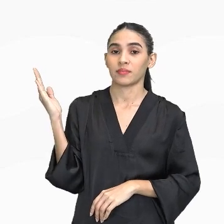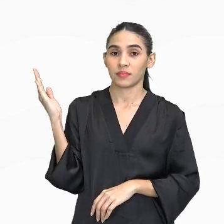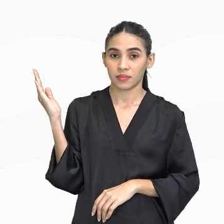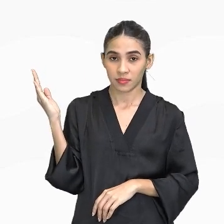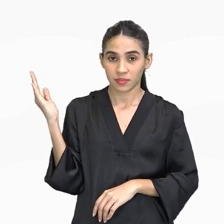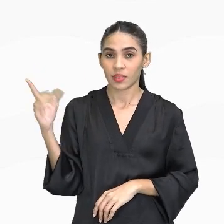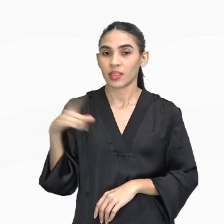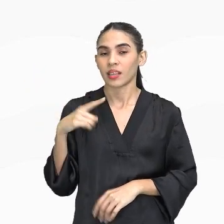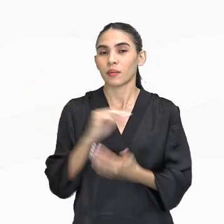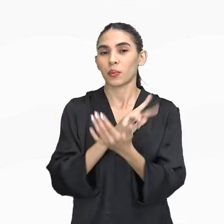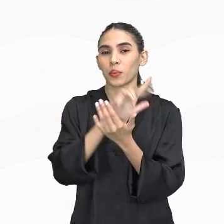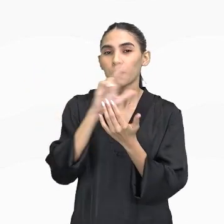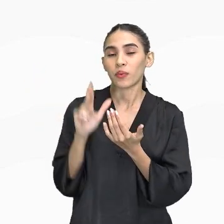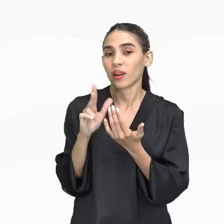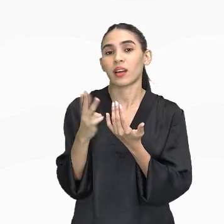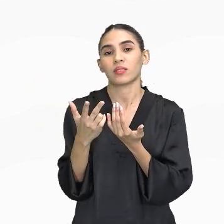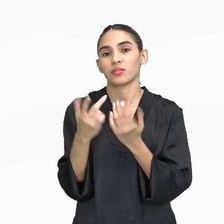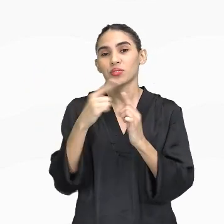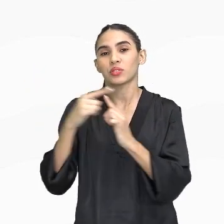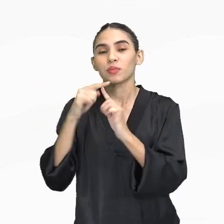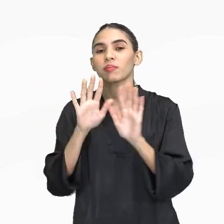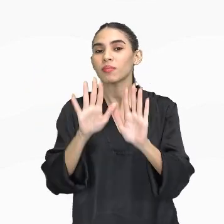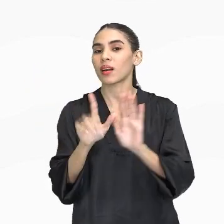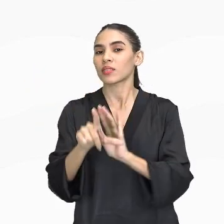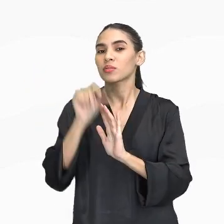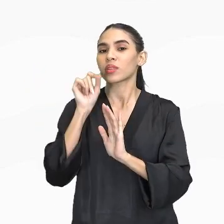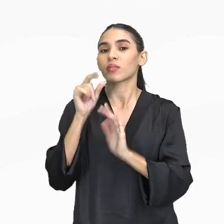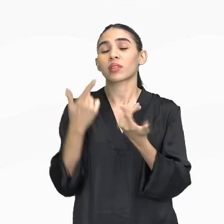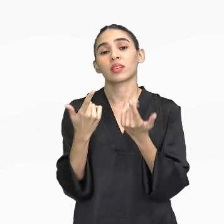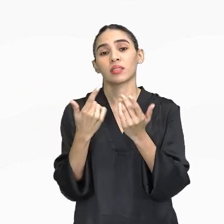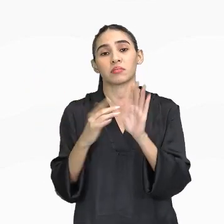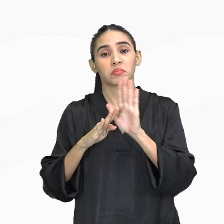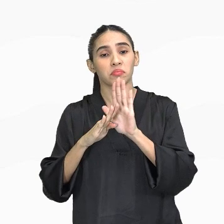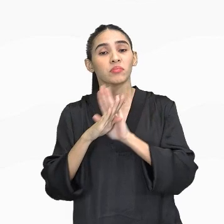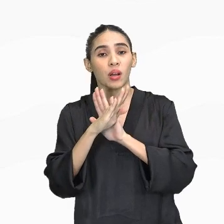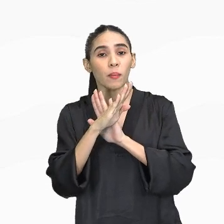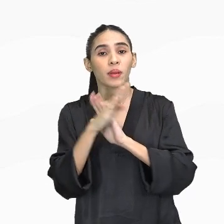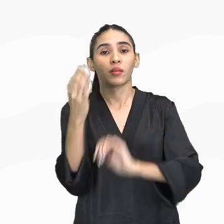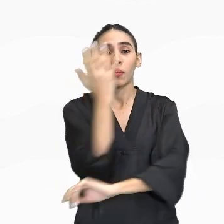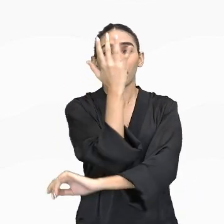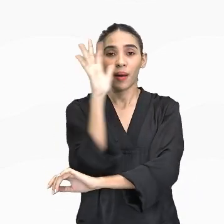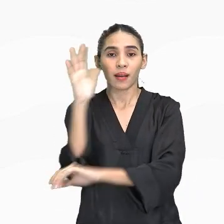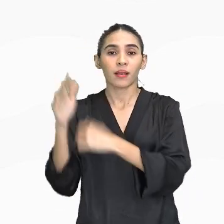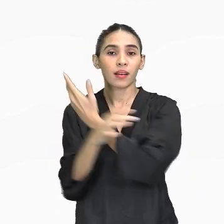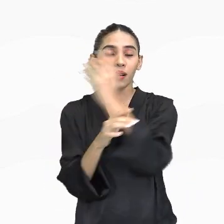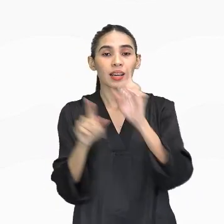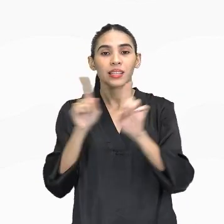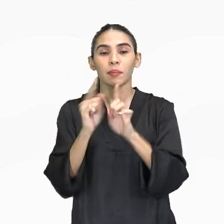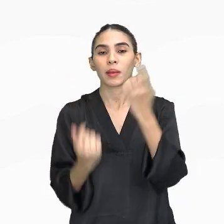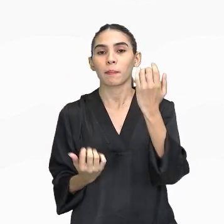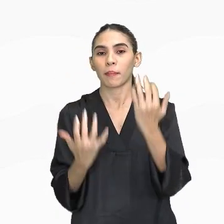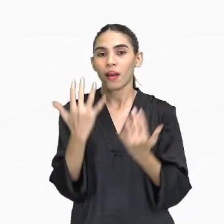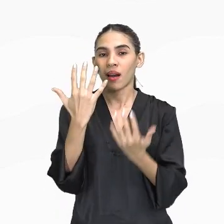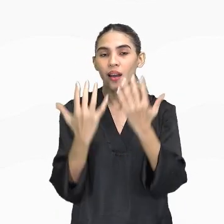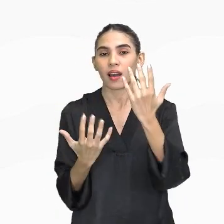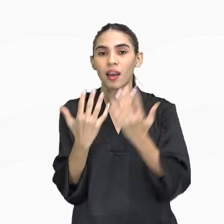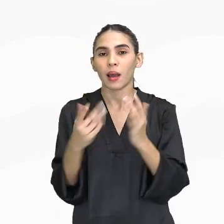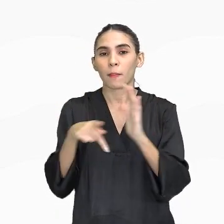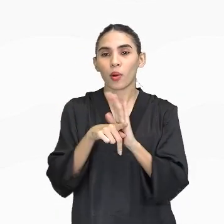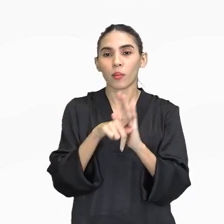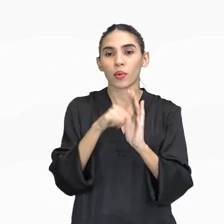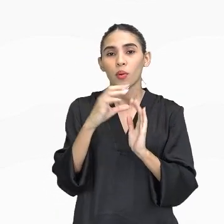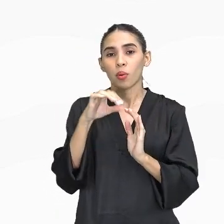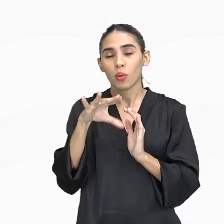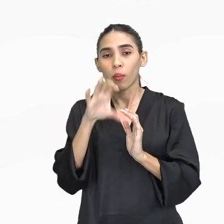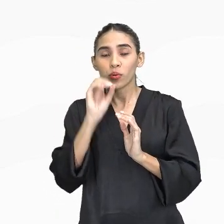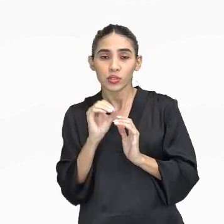podem ter inúmeros motivos, mas vamos destacar o aumento do desmatamento e também a queima de combustíveis fósseis, o que emite